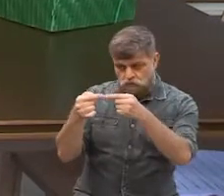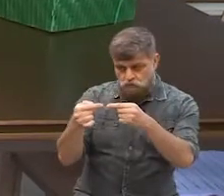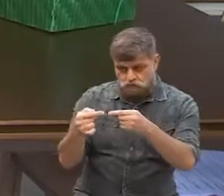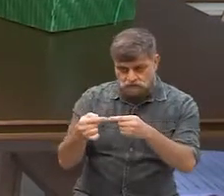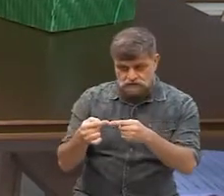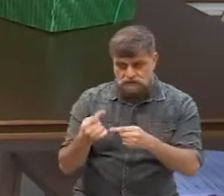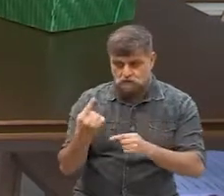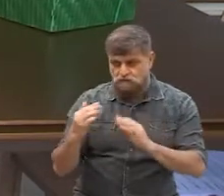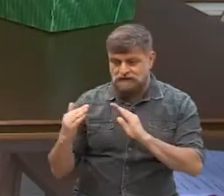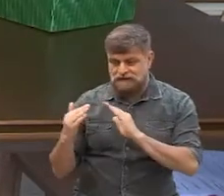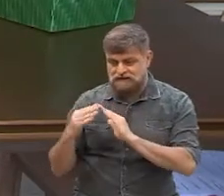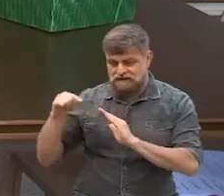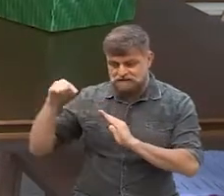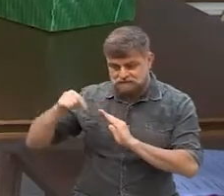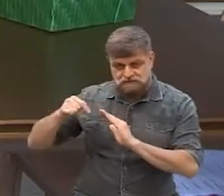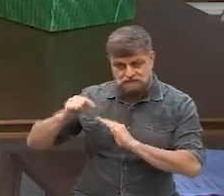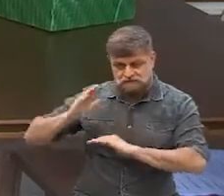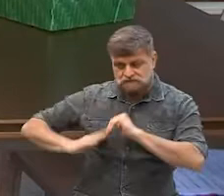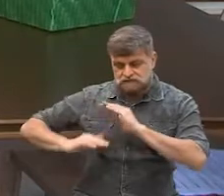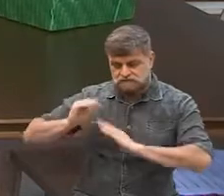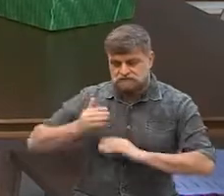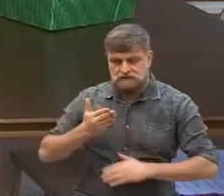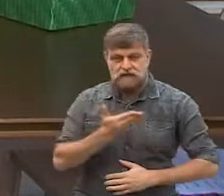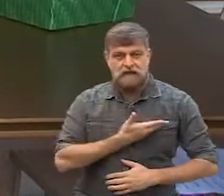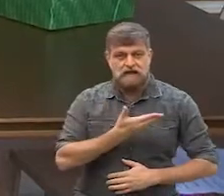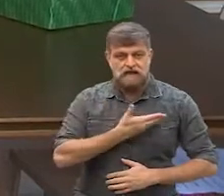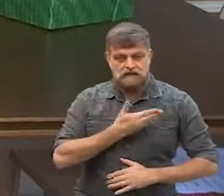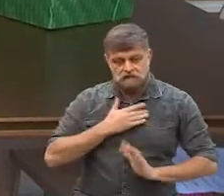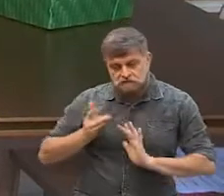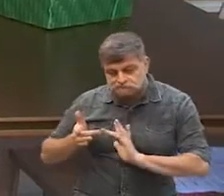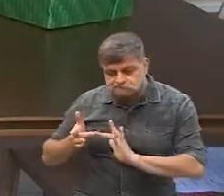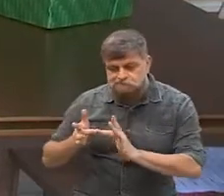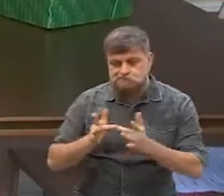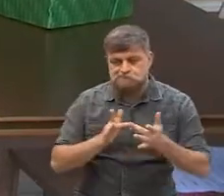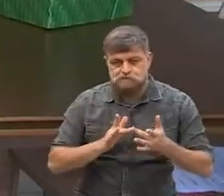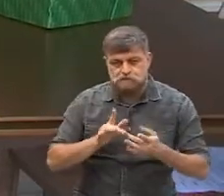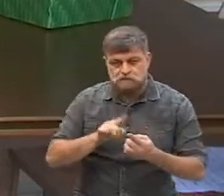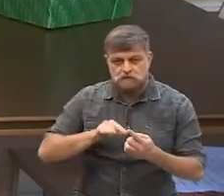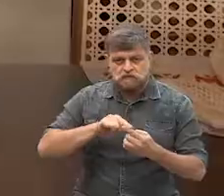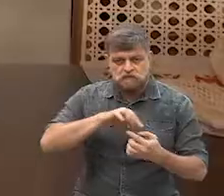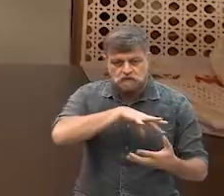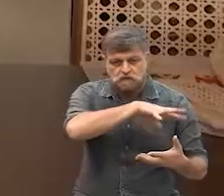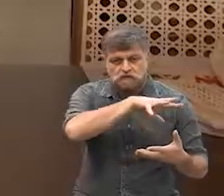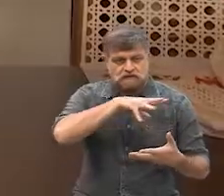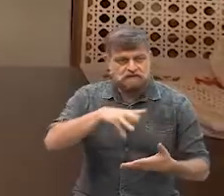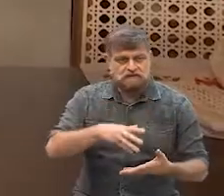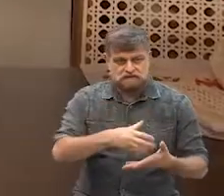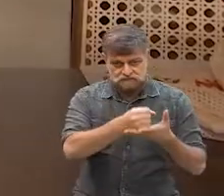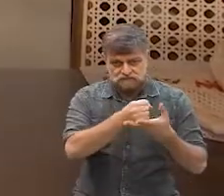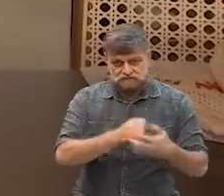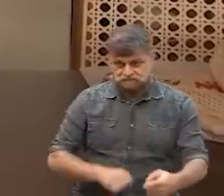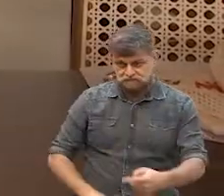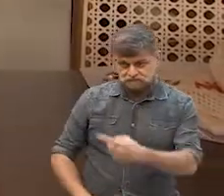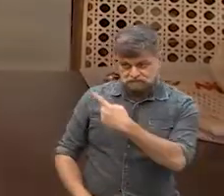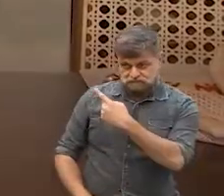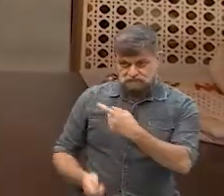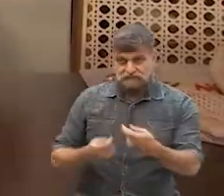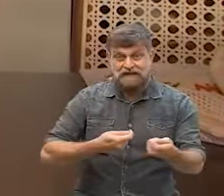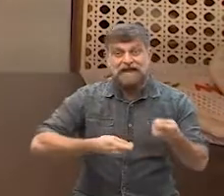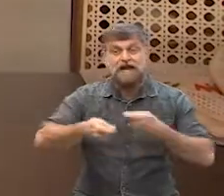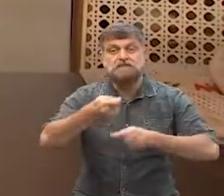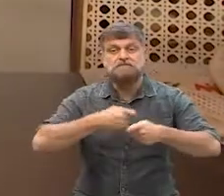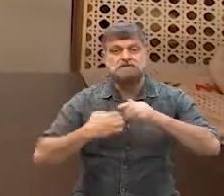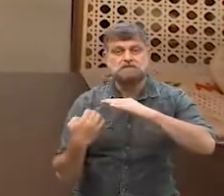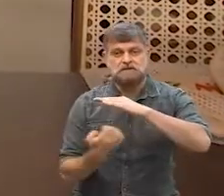rotina de uma casa e unir amigos em um movimento para salvar o planeta. Essa administradora de empresas